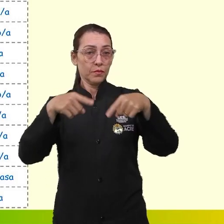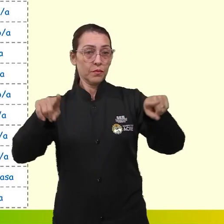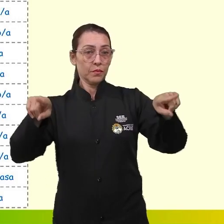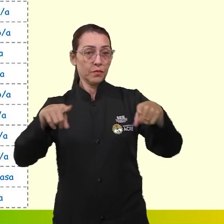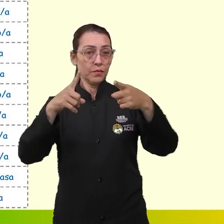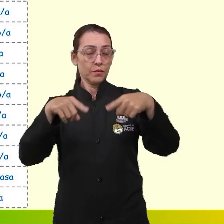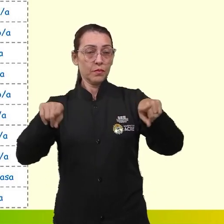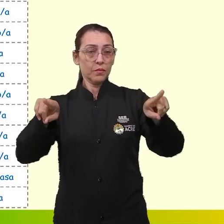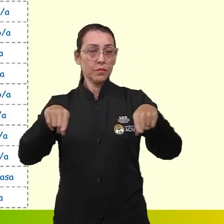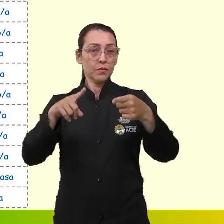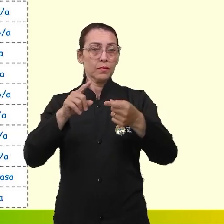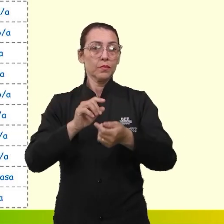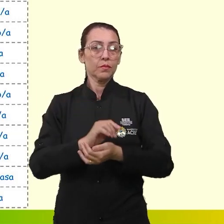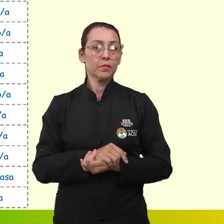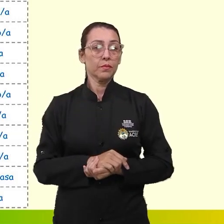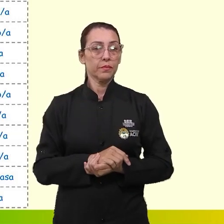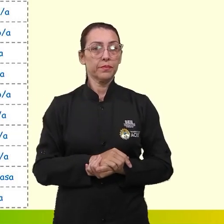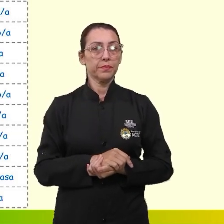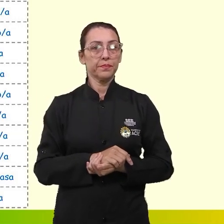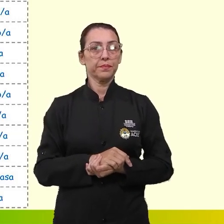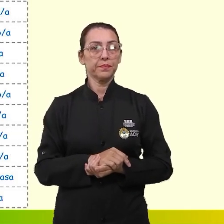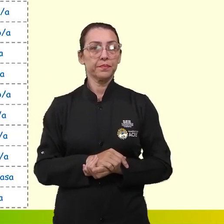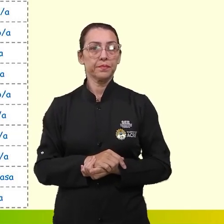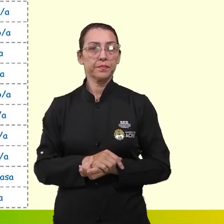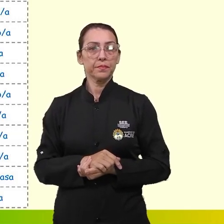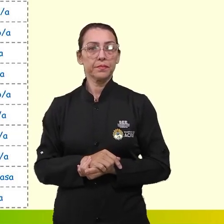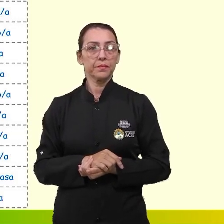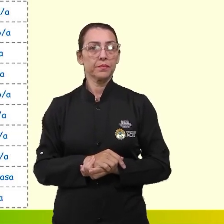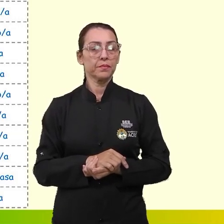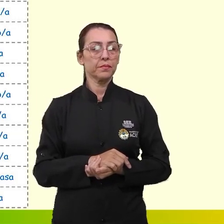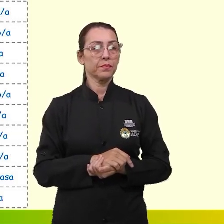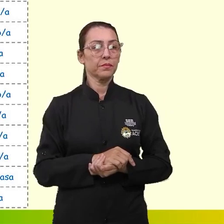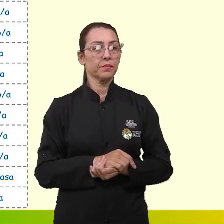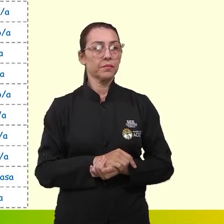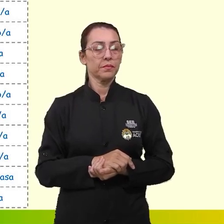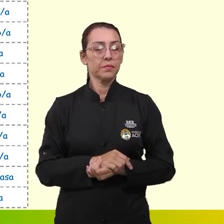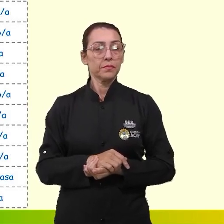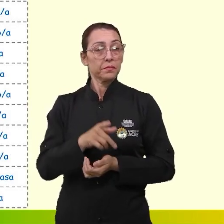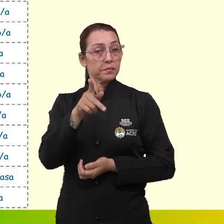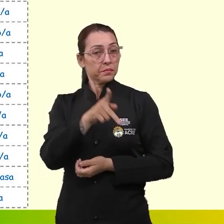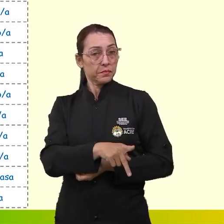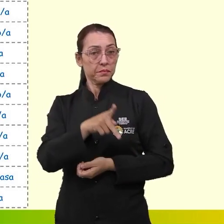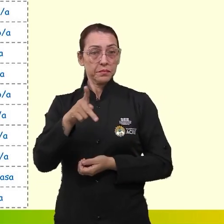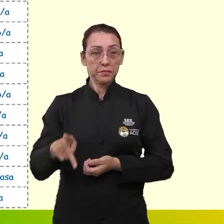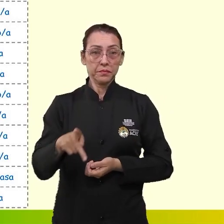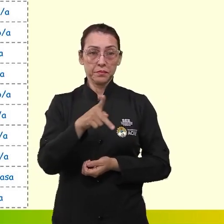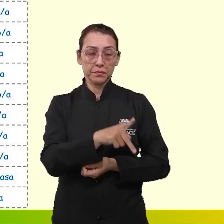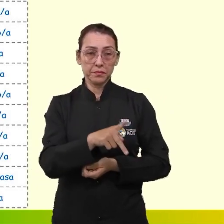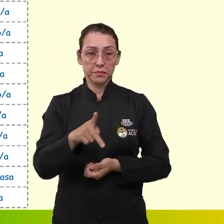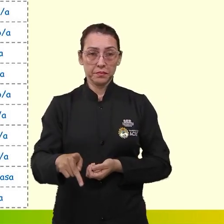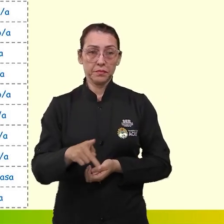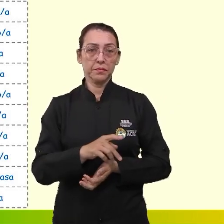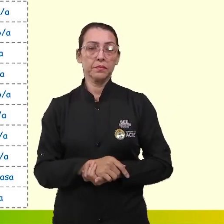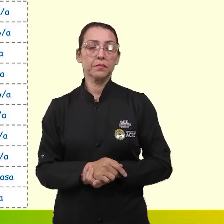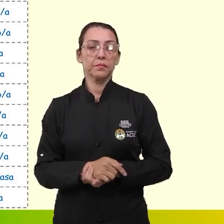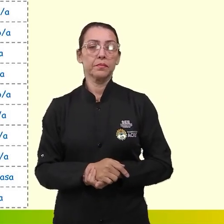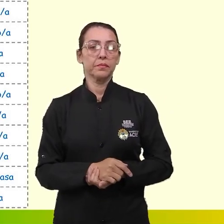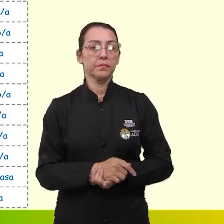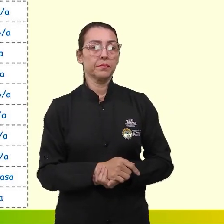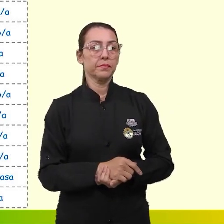uma profissional que canta músicas, canções. Aqui nós temos o maestro, na verdade temos uma